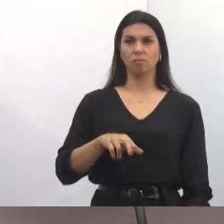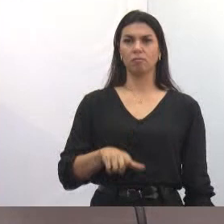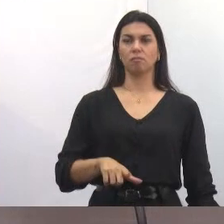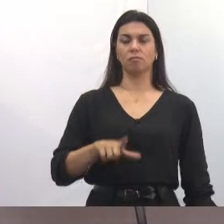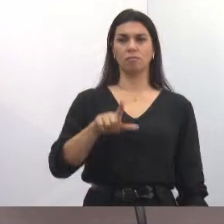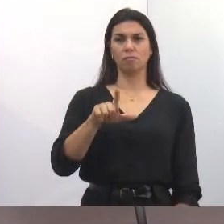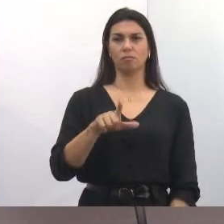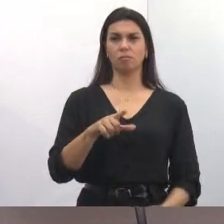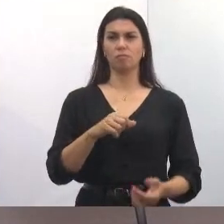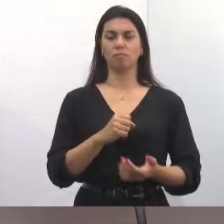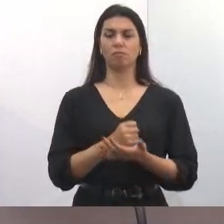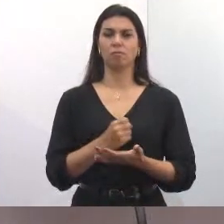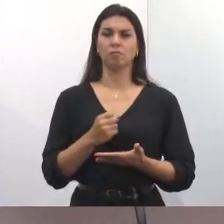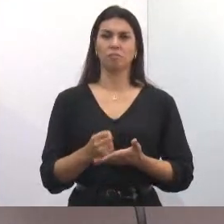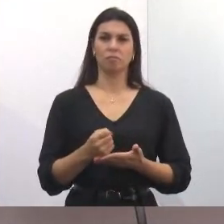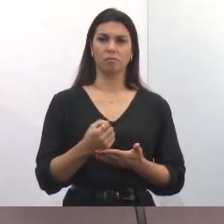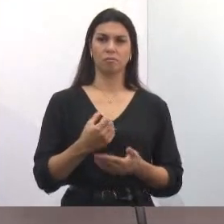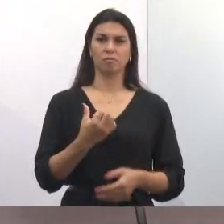com o protocolo